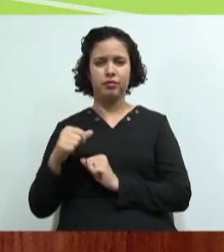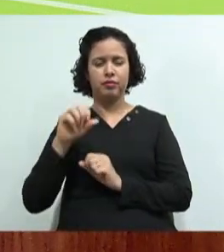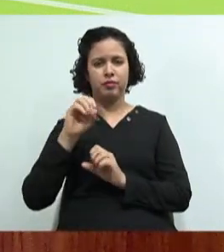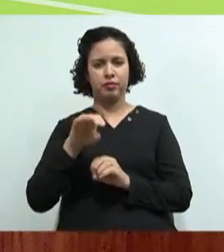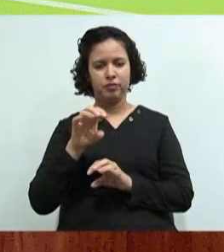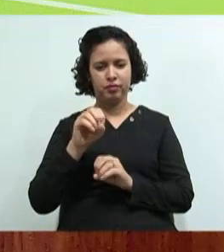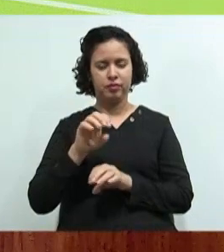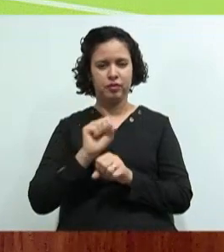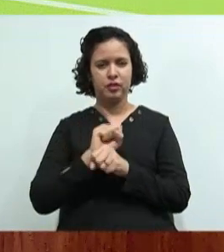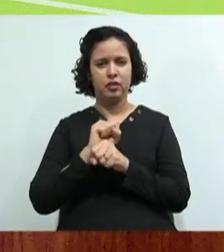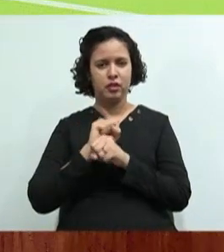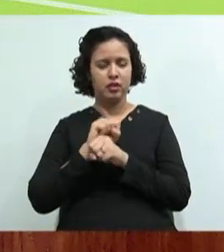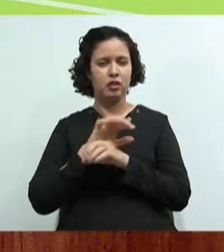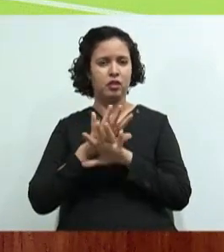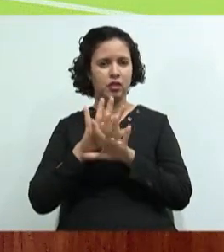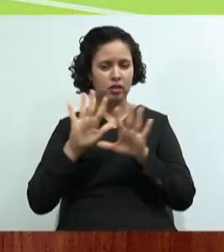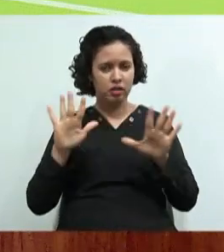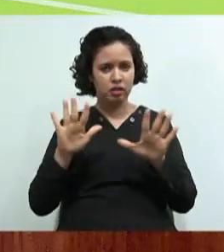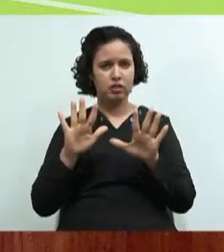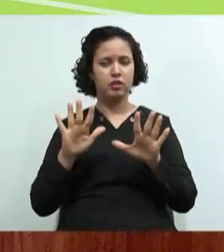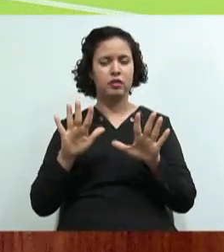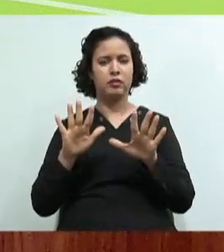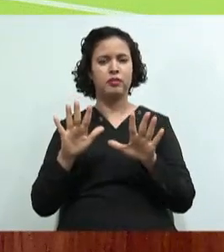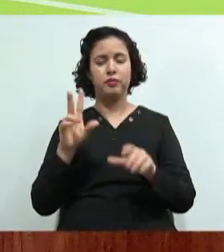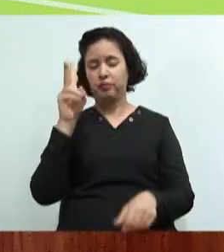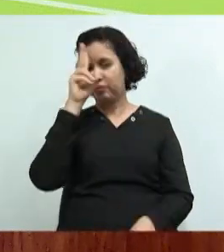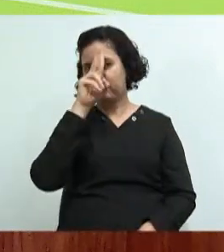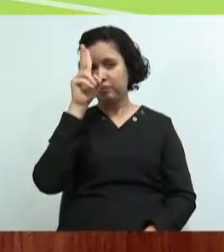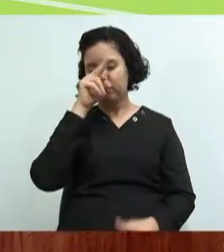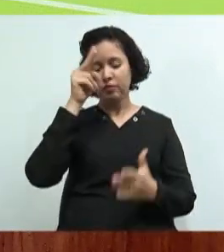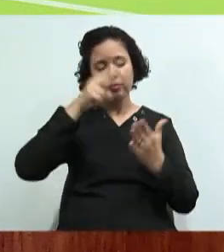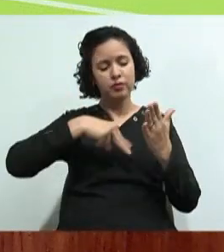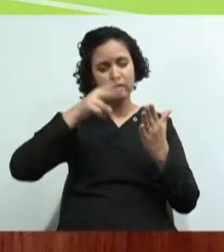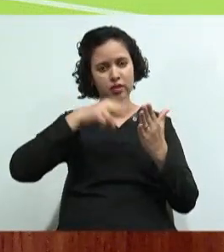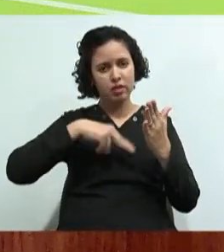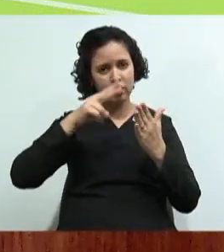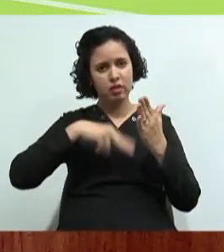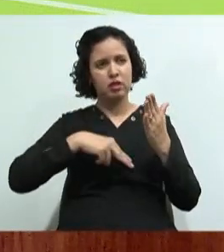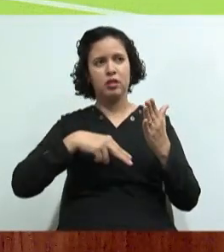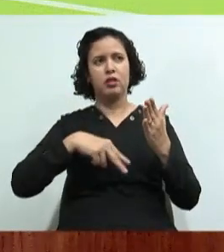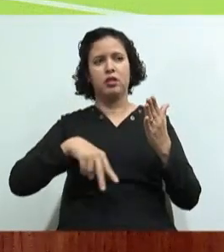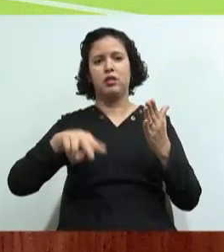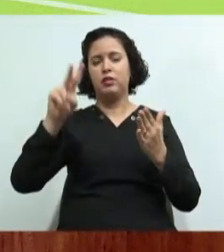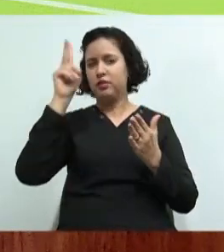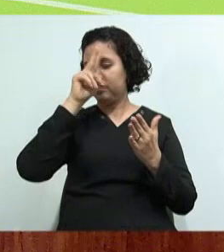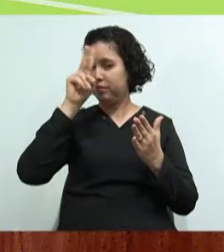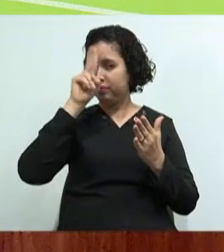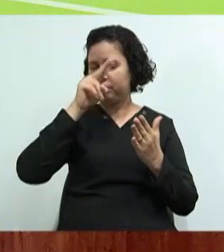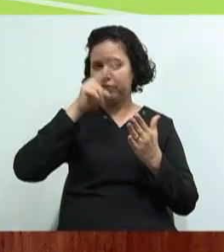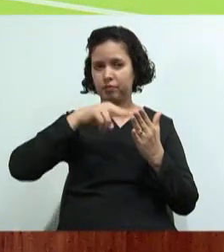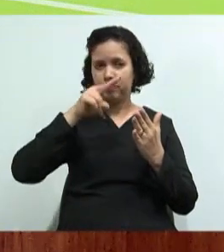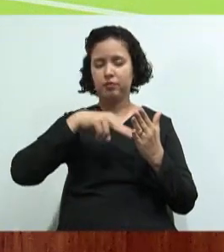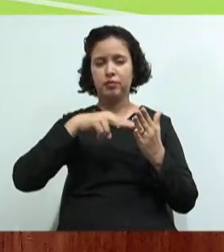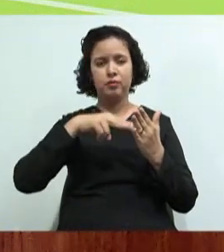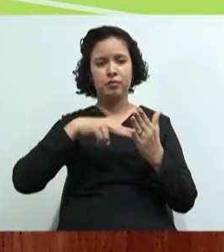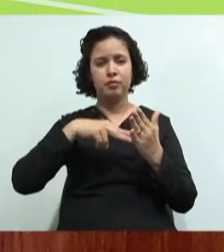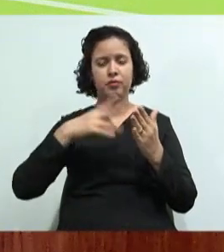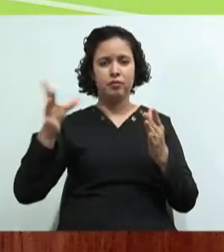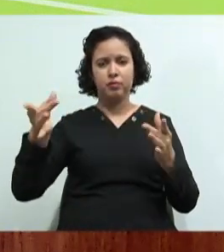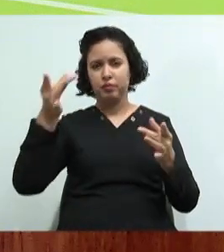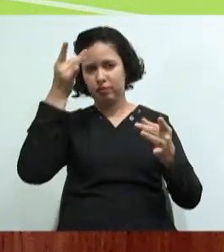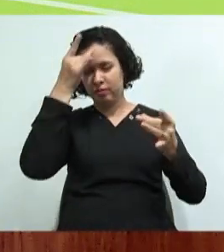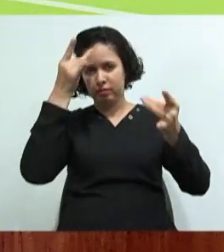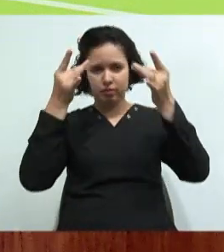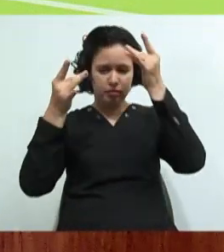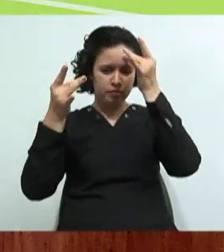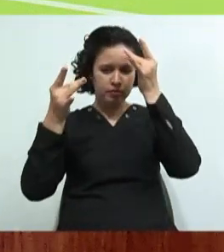sempre muito claras, muito felizes na explicação, lembre de ler, de reler, de revisar, para que você aprimore, amplie ainda mais